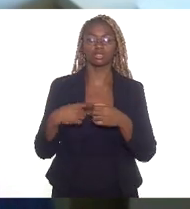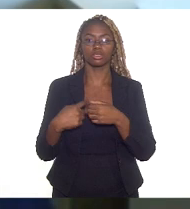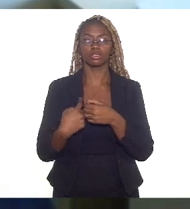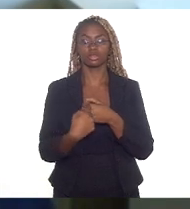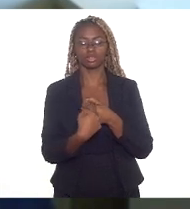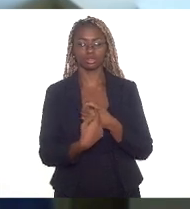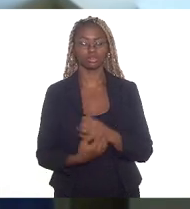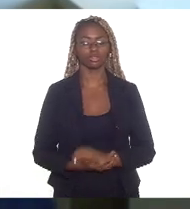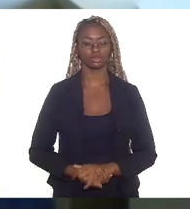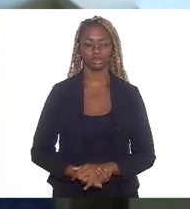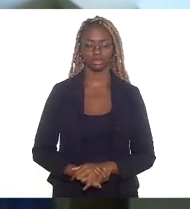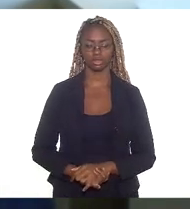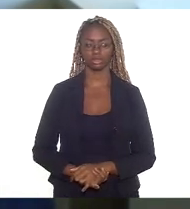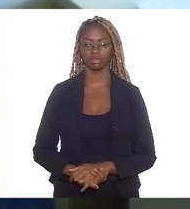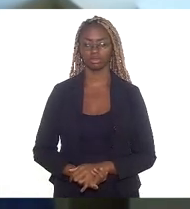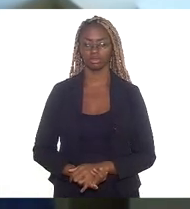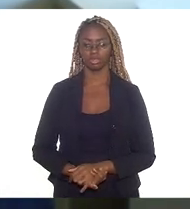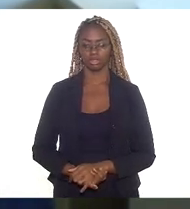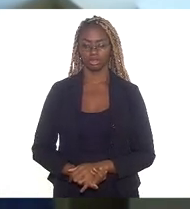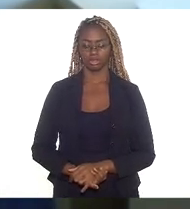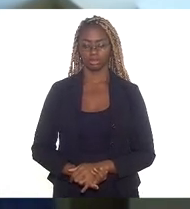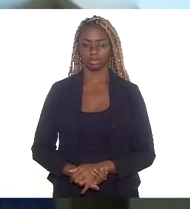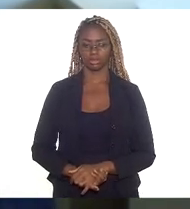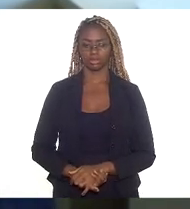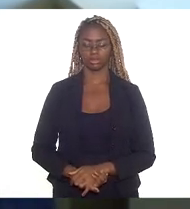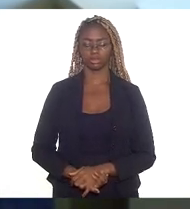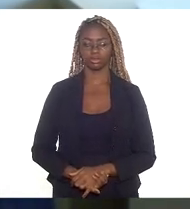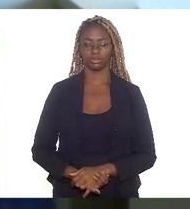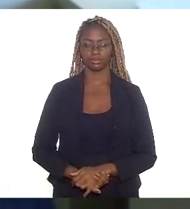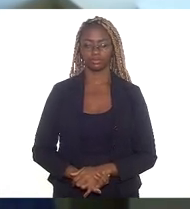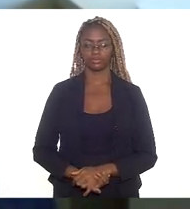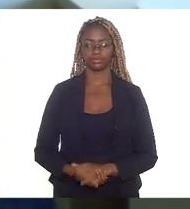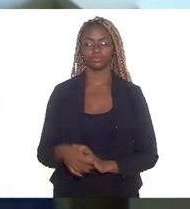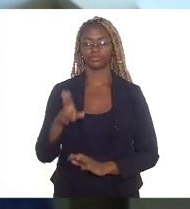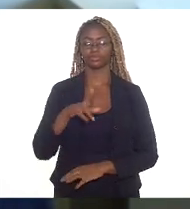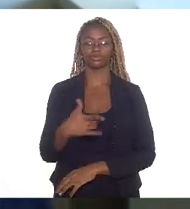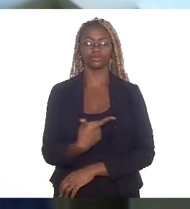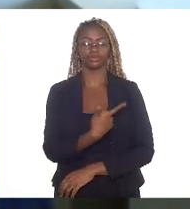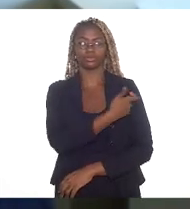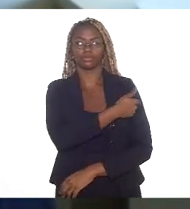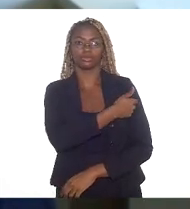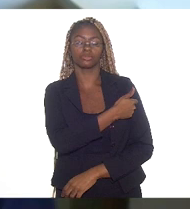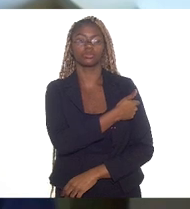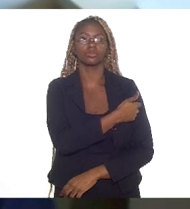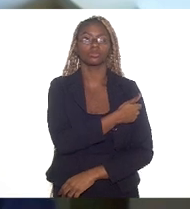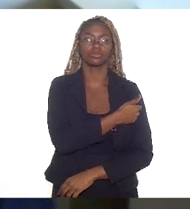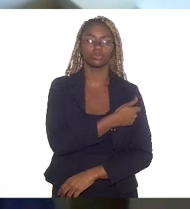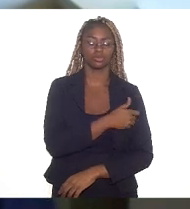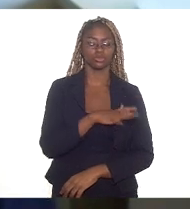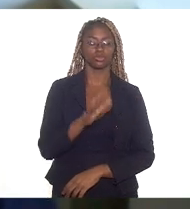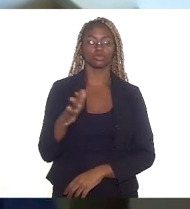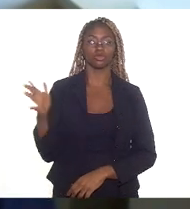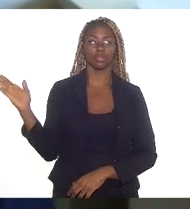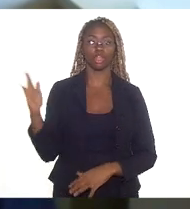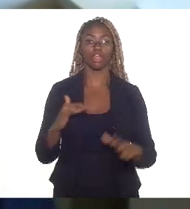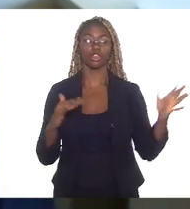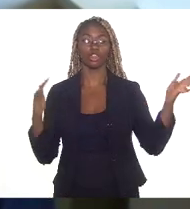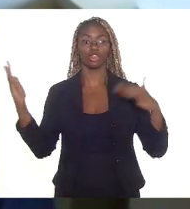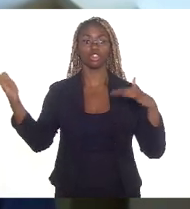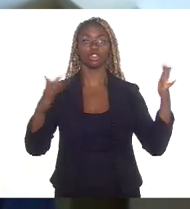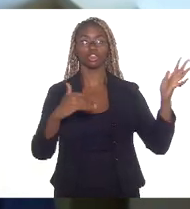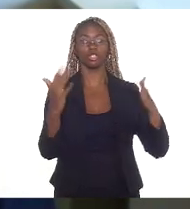né, com as vacinas que estão por chegar, que hoje está